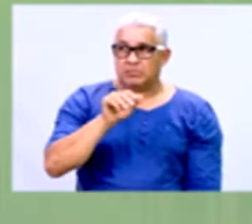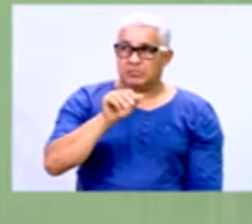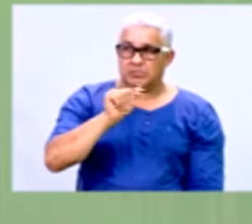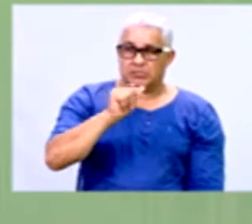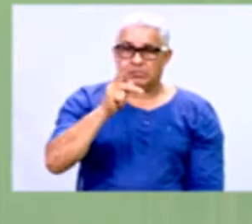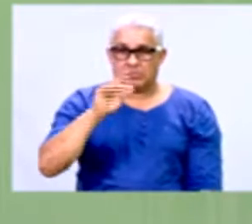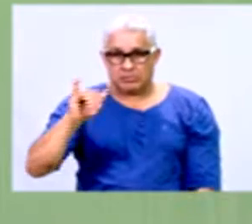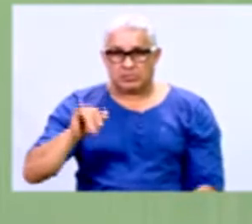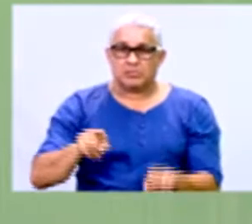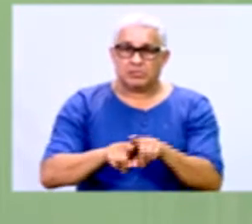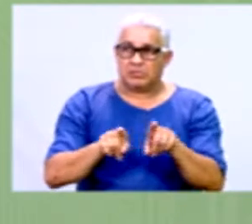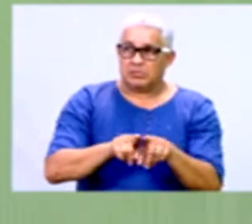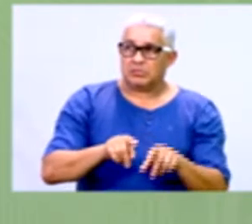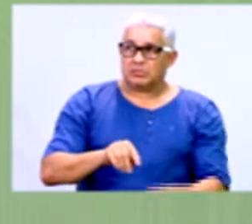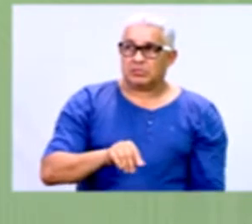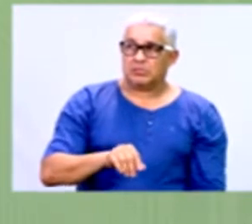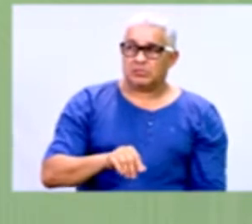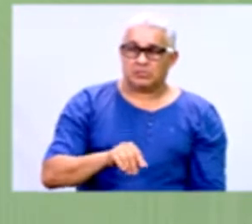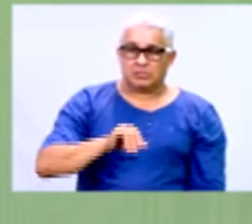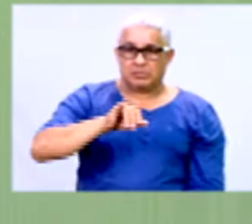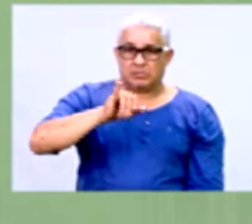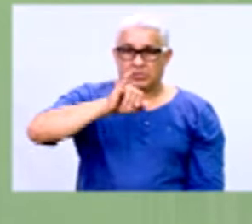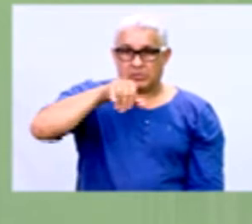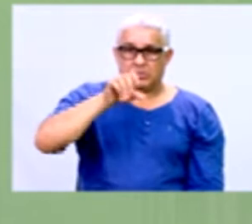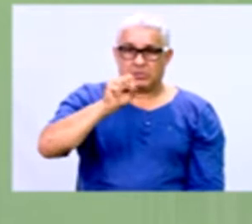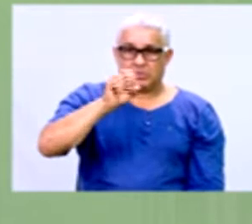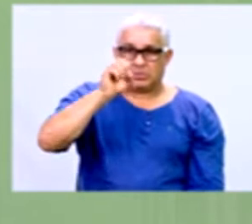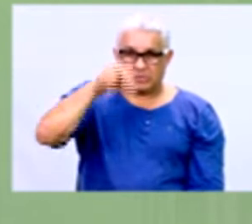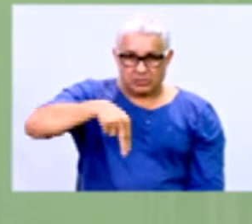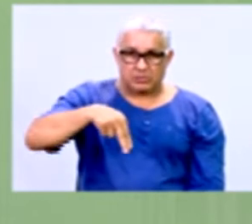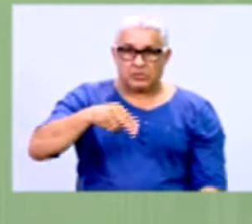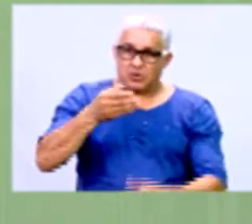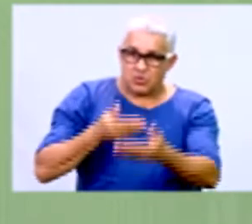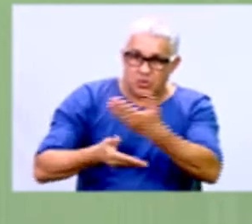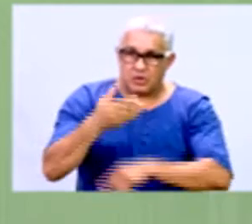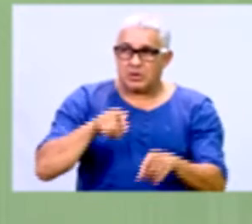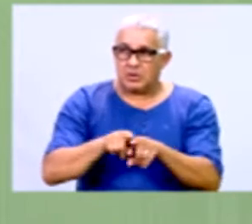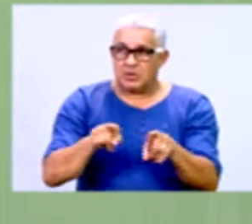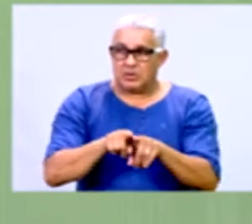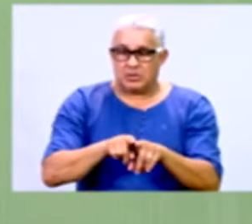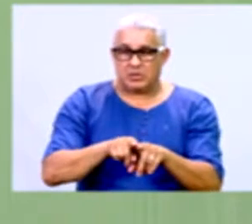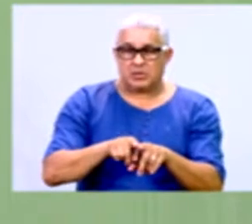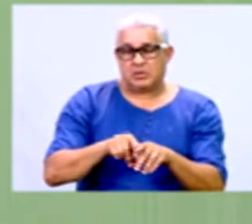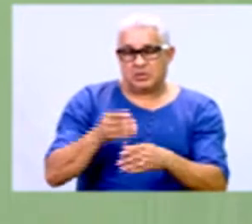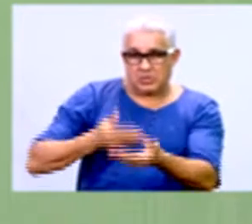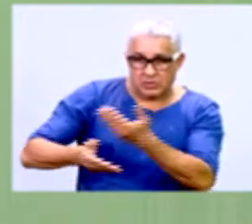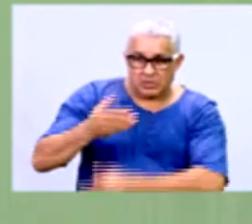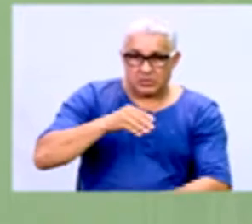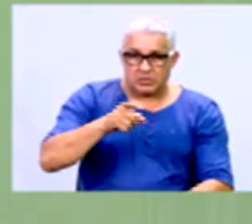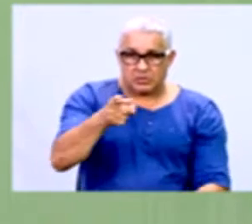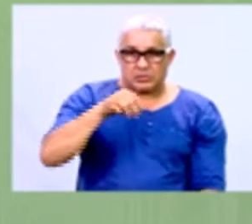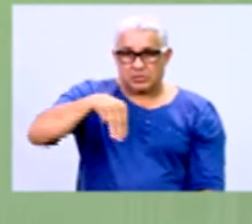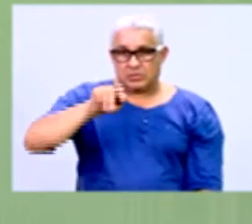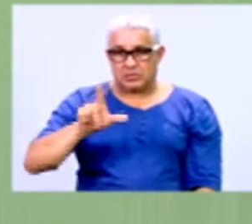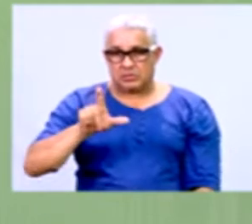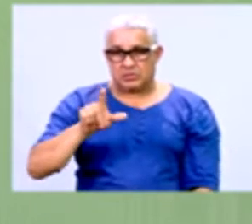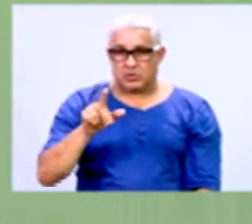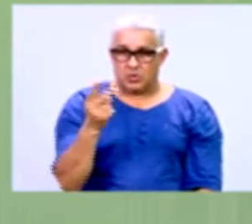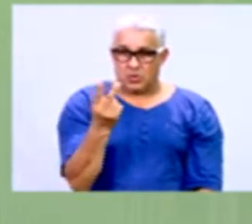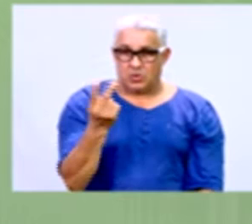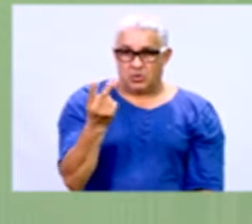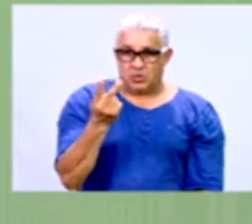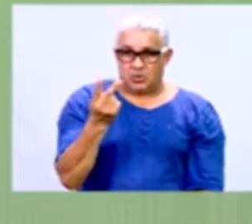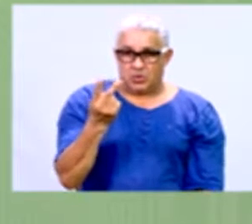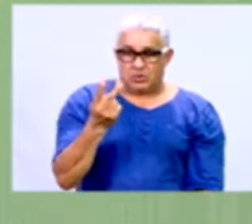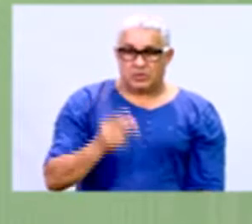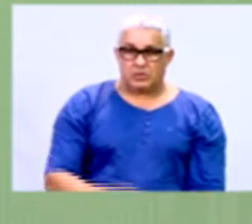integração com JSON e vamos falar com integração com XML. Essas duas